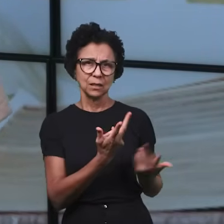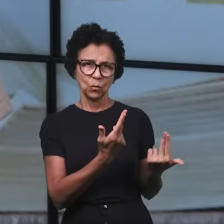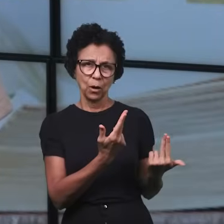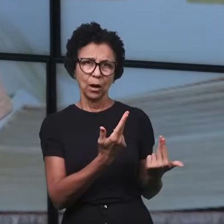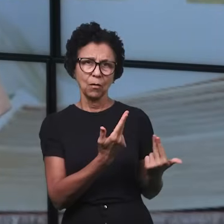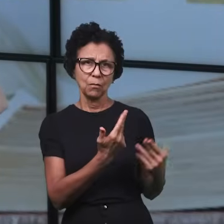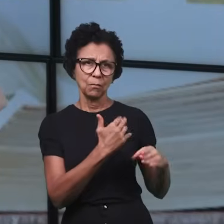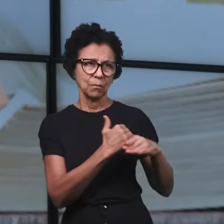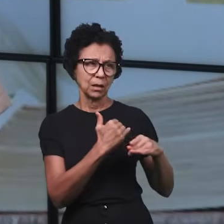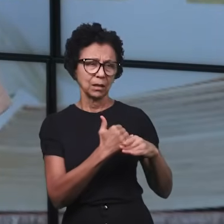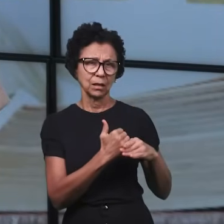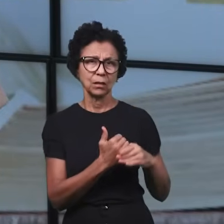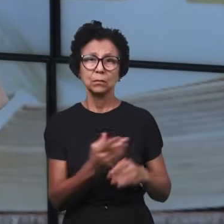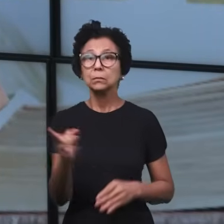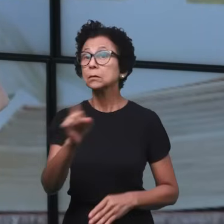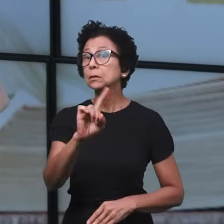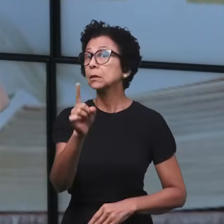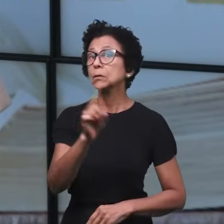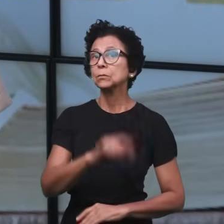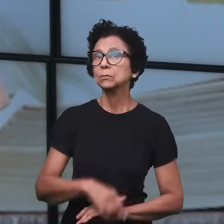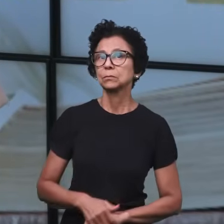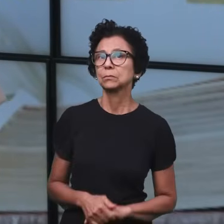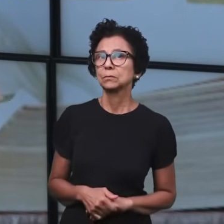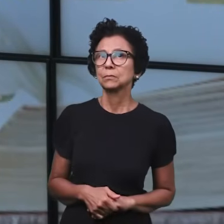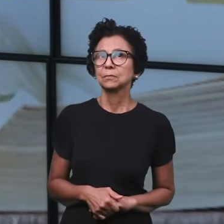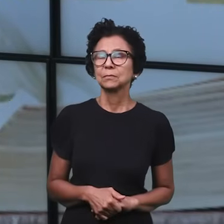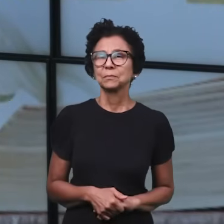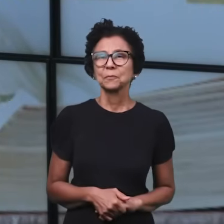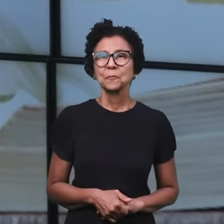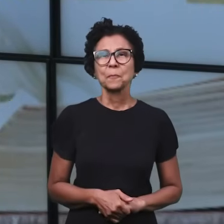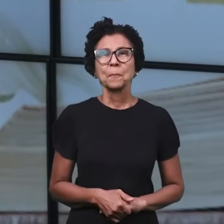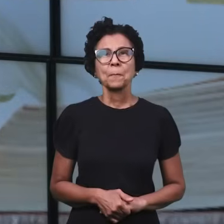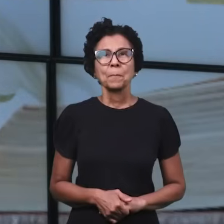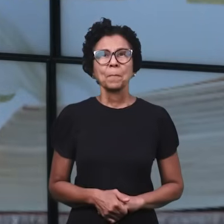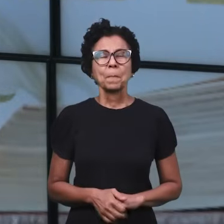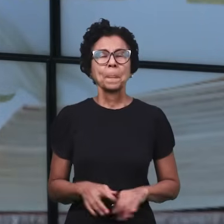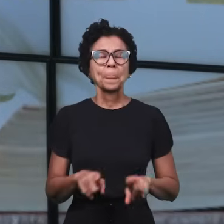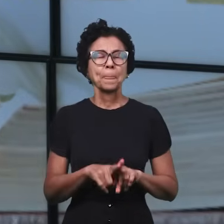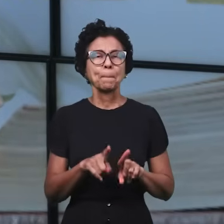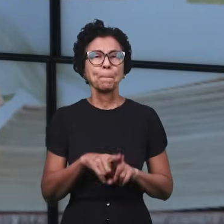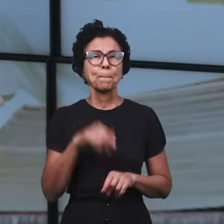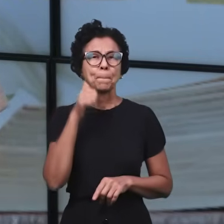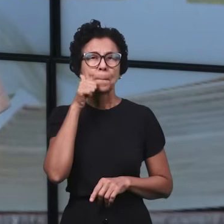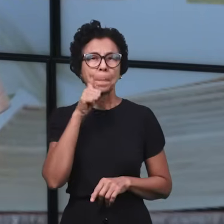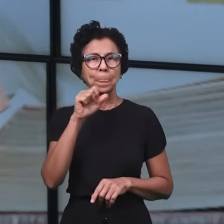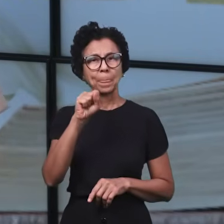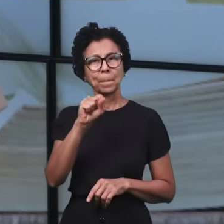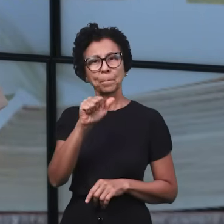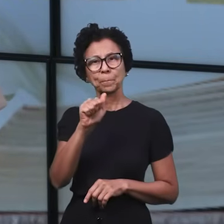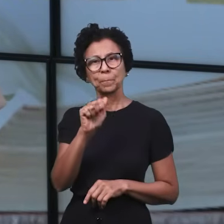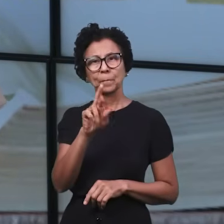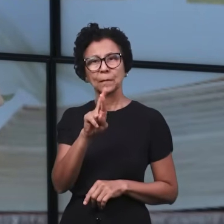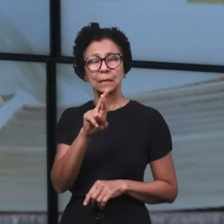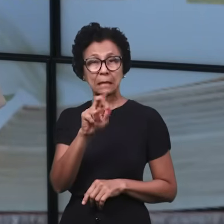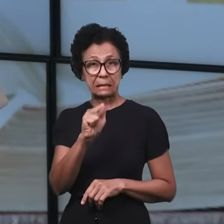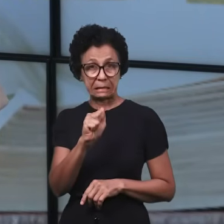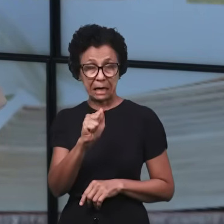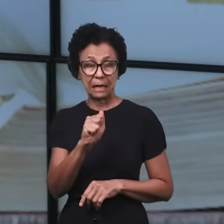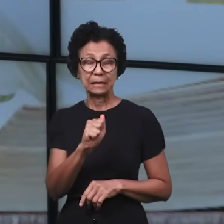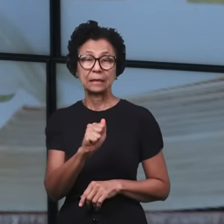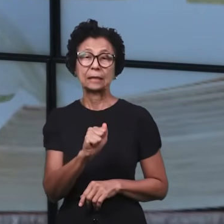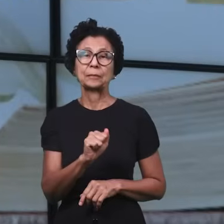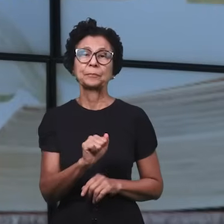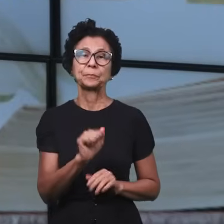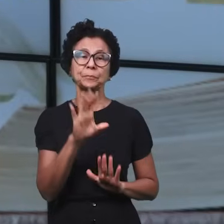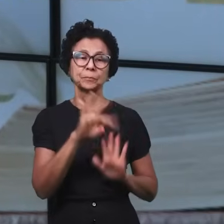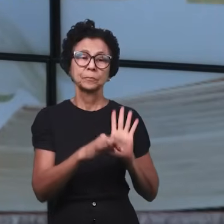mulheres lindas. O versículo seguinte fala de Sara, o exemplo de Sara. Se nós vermos